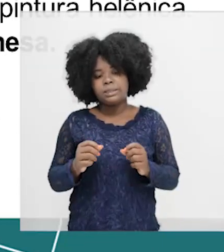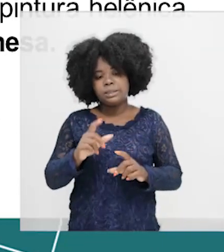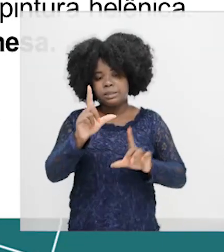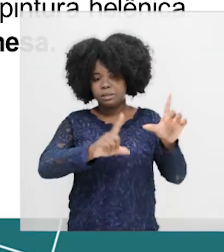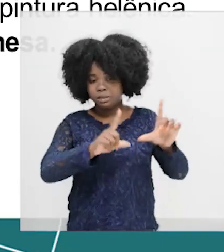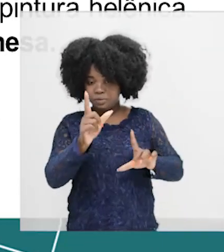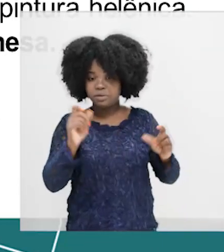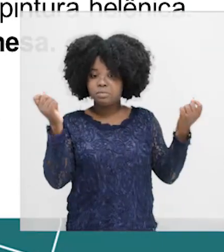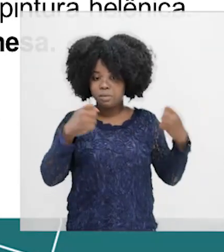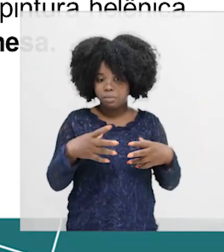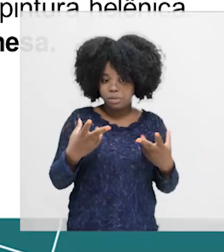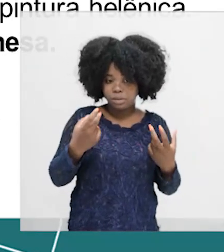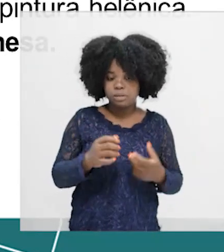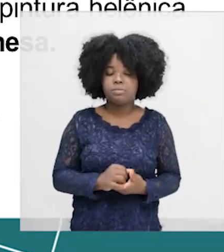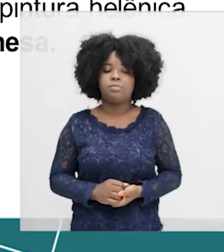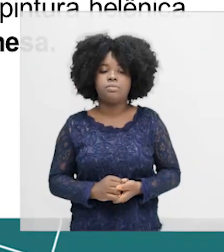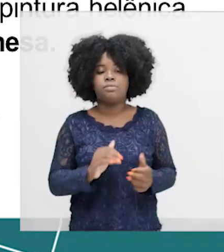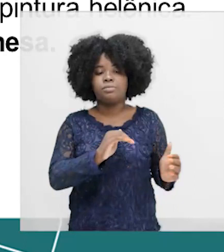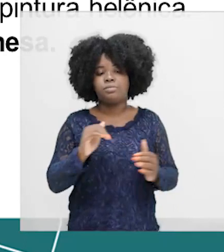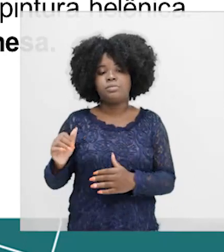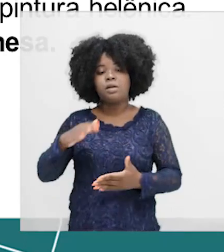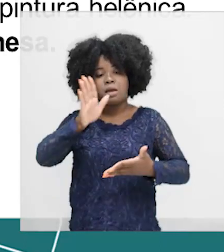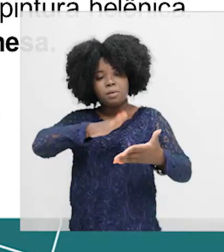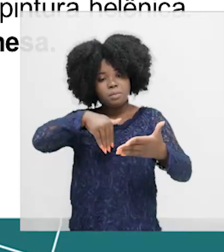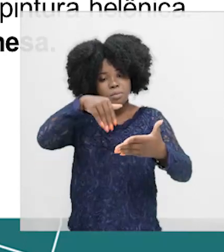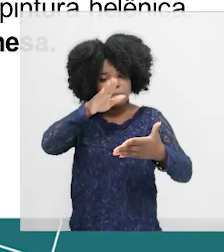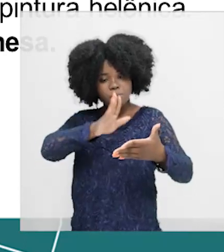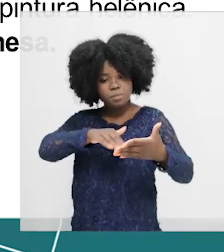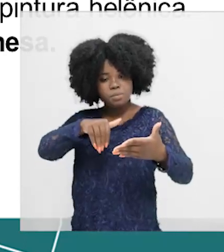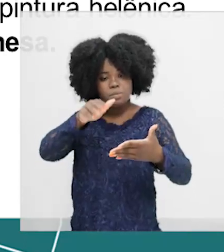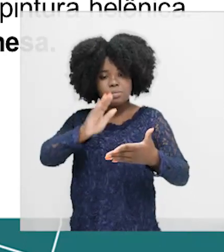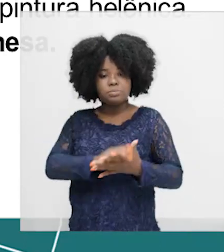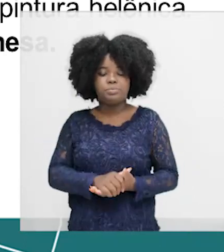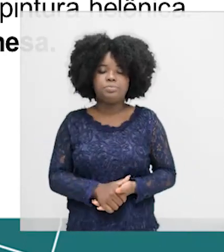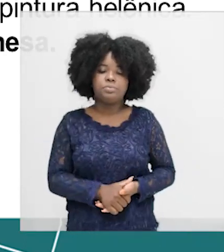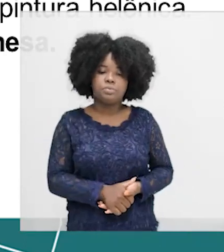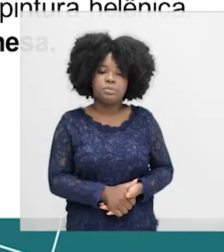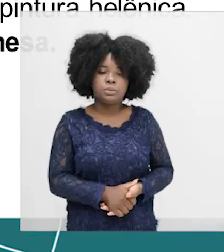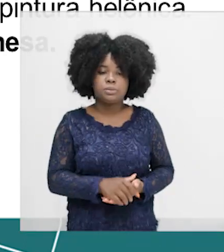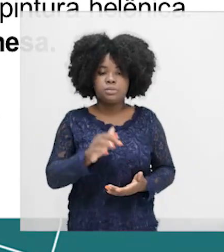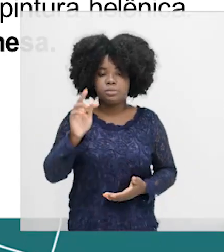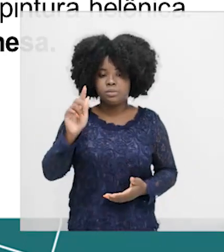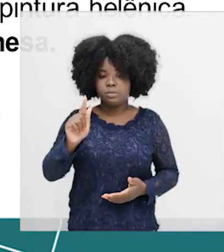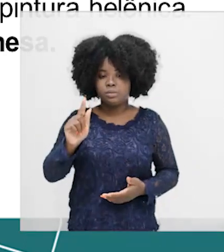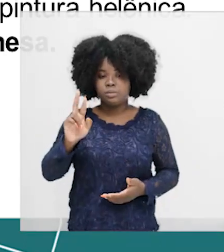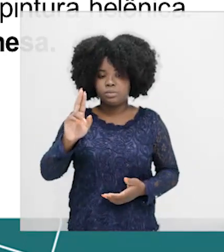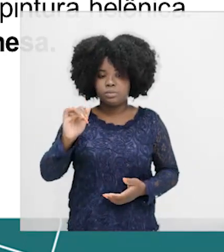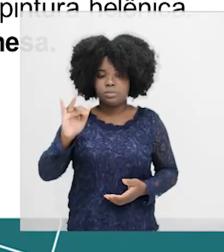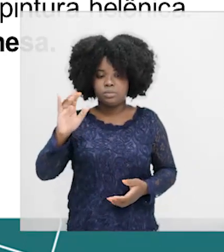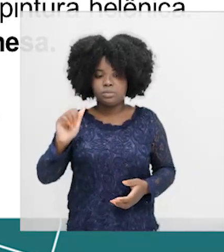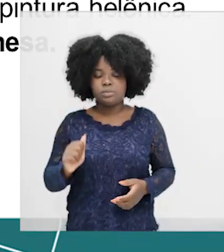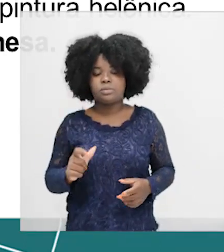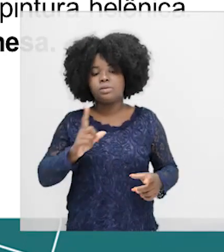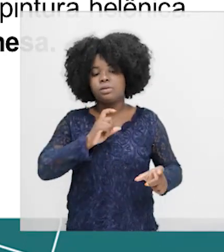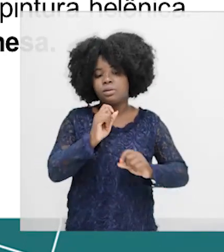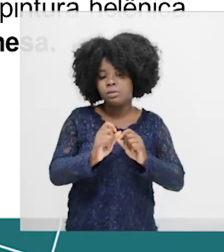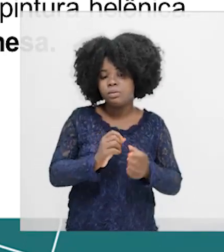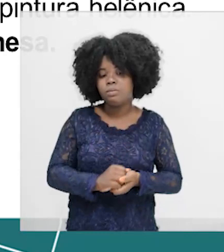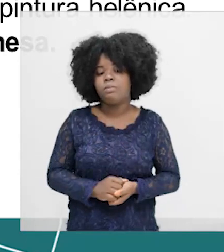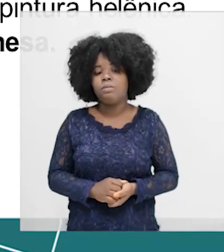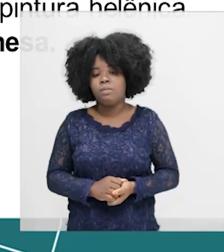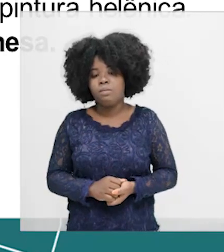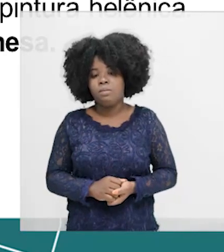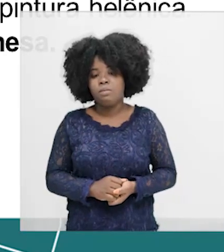possíveis. No que trata de pintura e imagens, a parte gráfica da religião islâmica, a gente tem